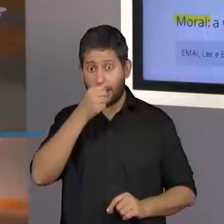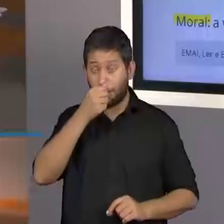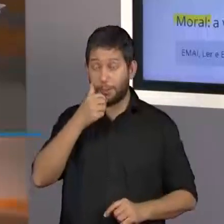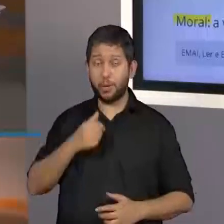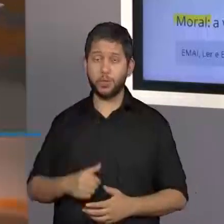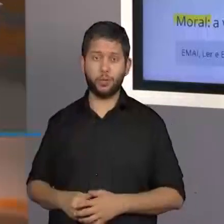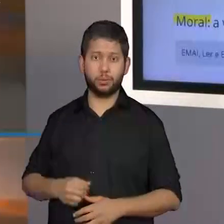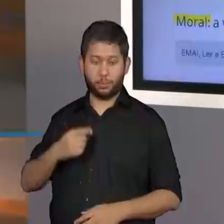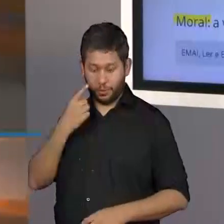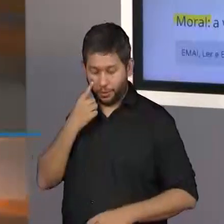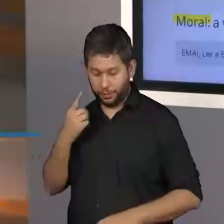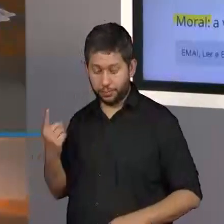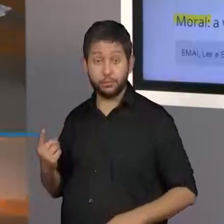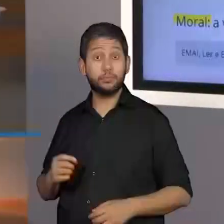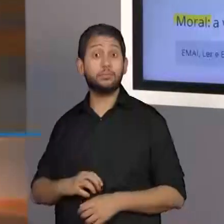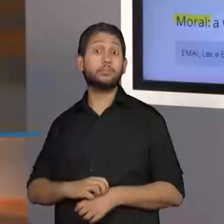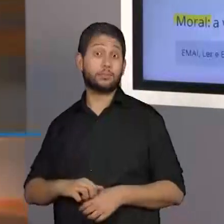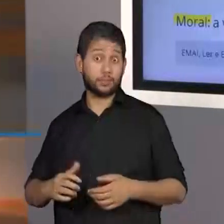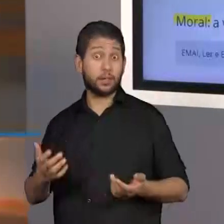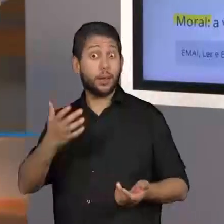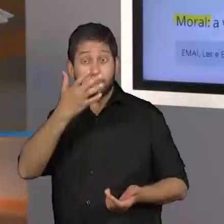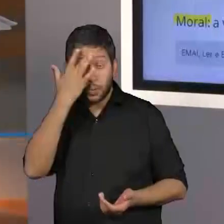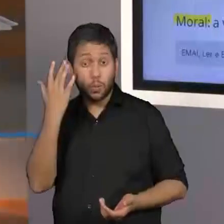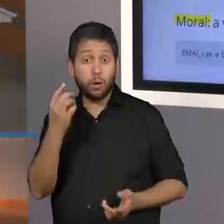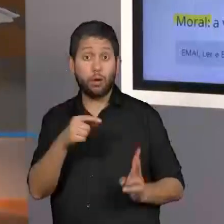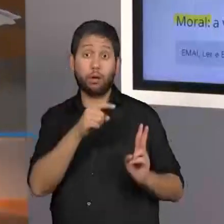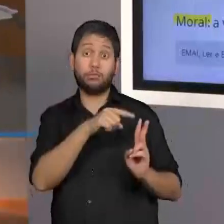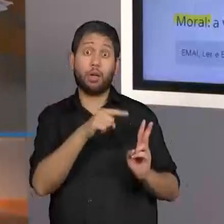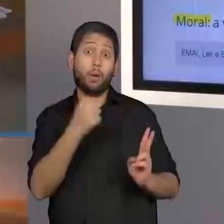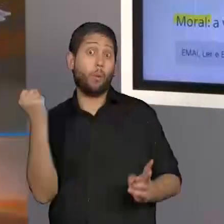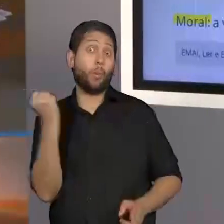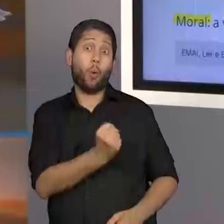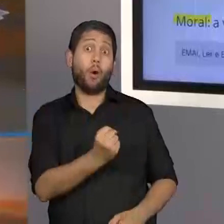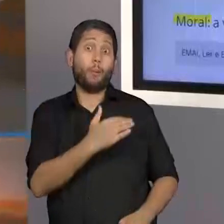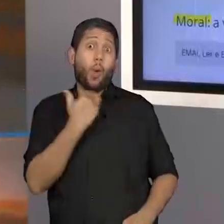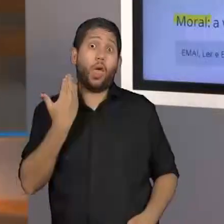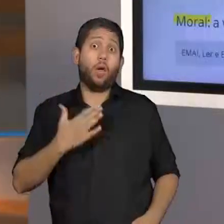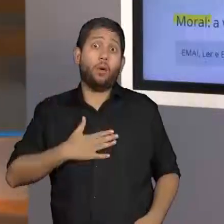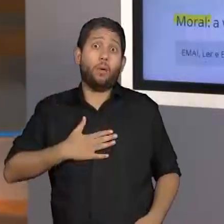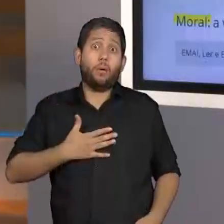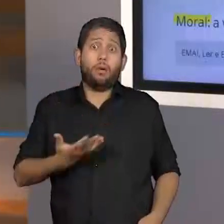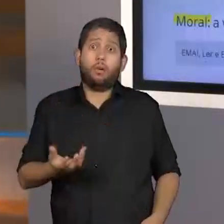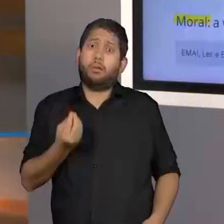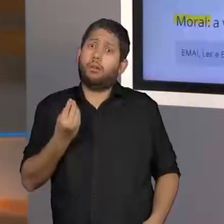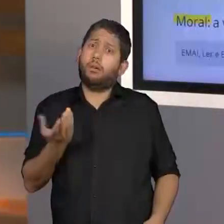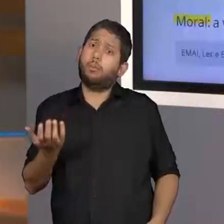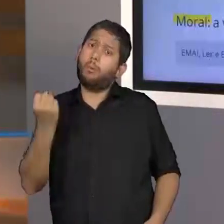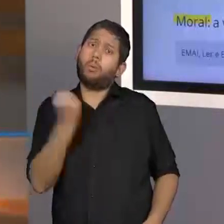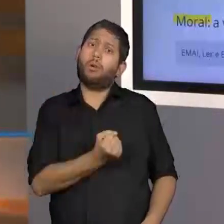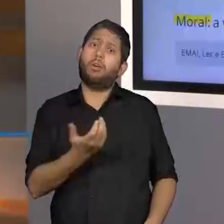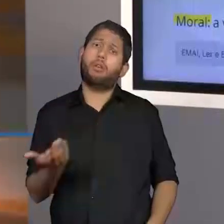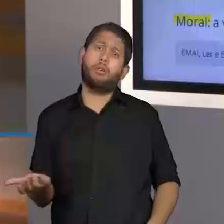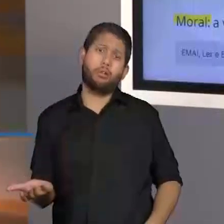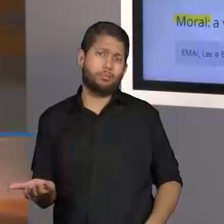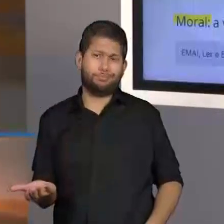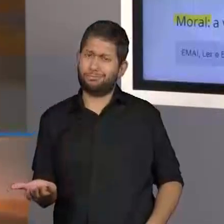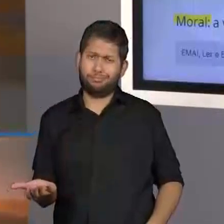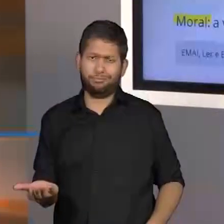muito legal, porque uma pessoa acaba sendo morta nessa história. Mas muito bem, vamos